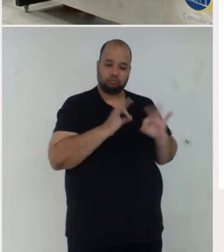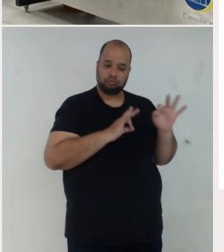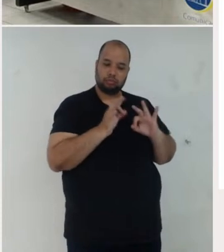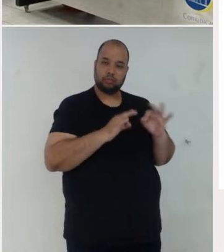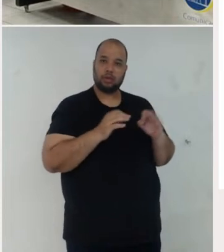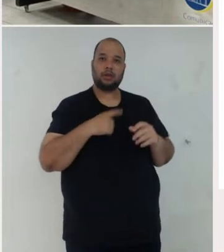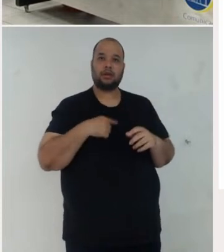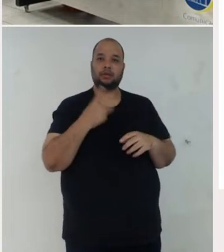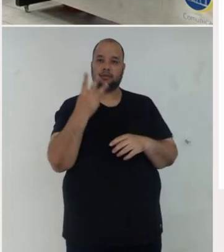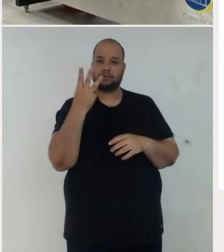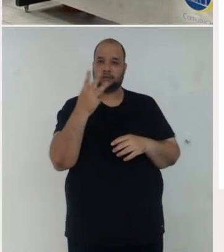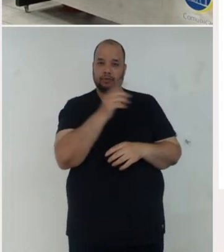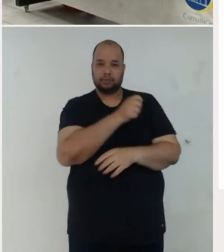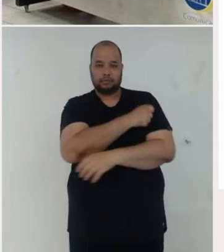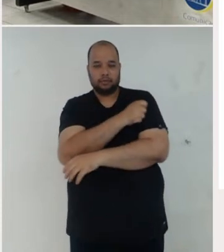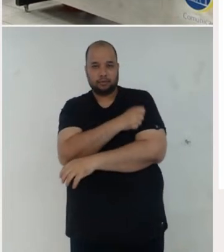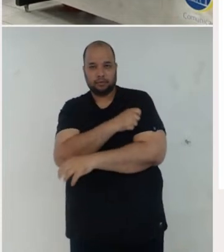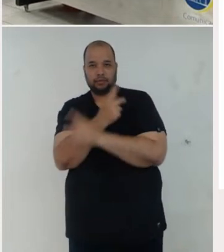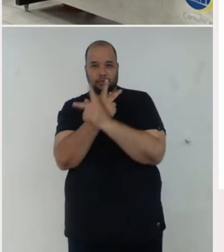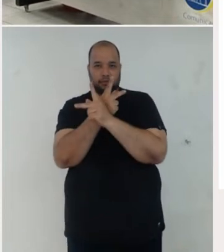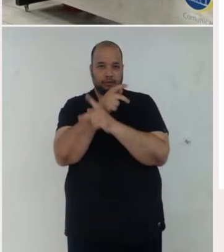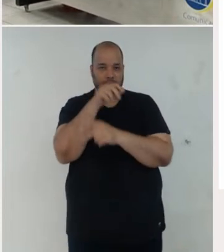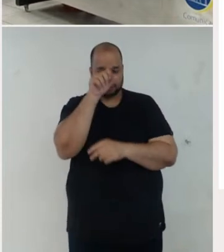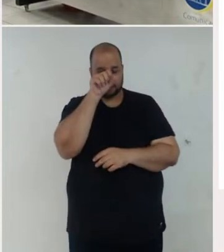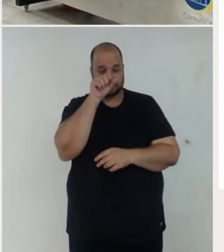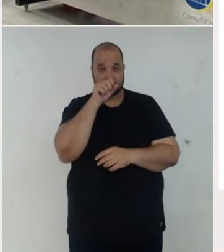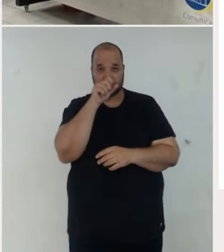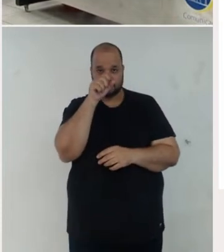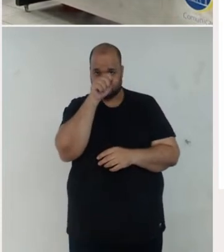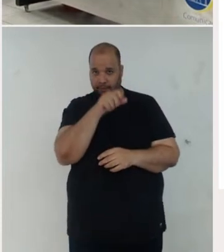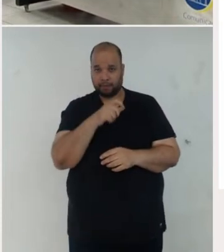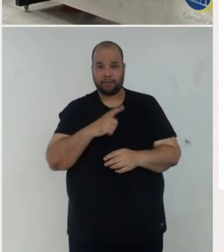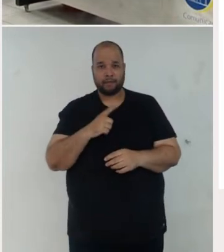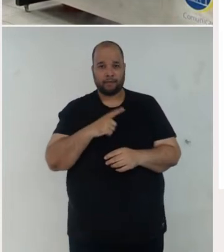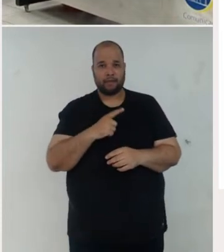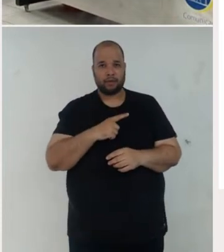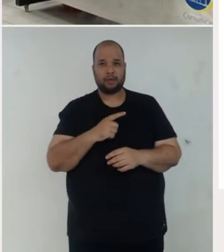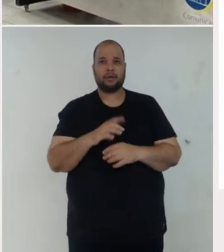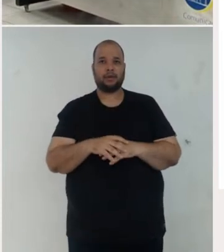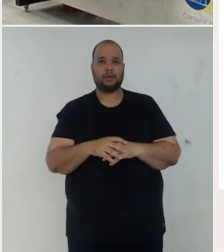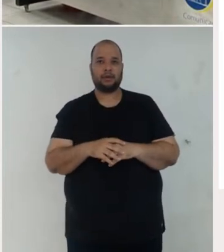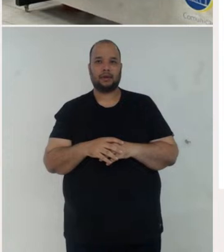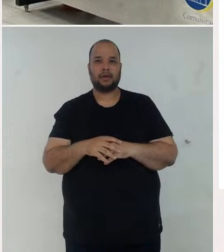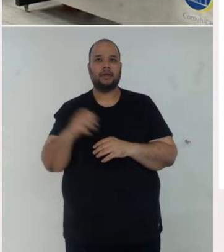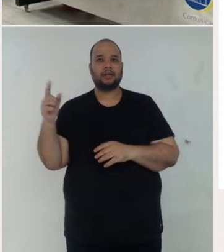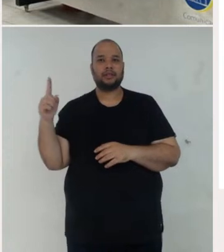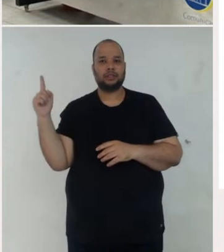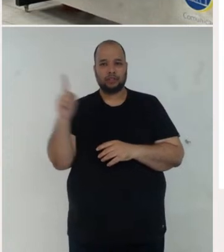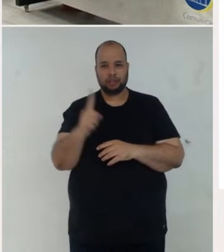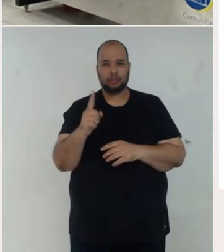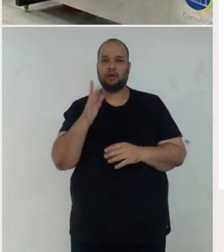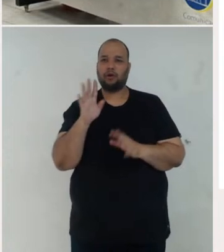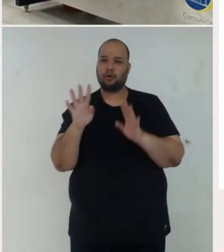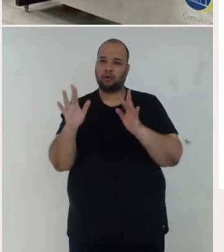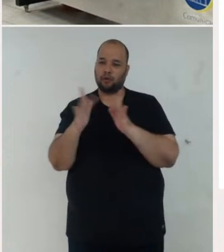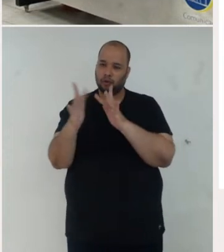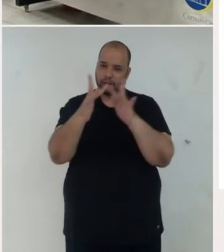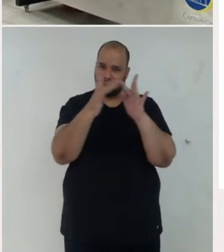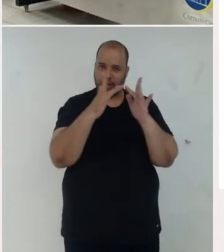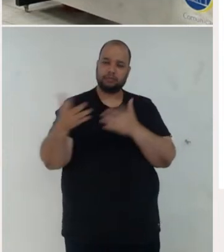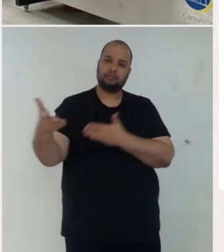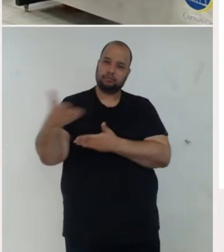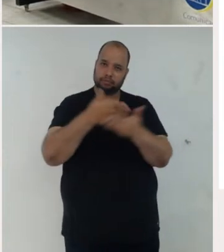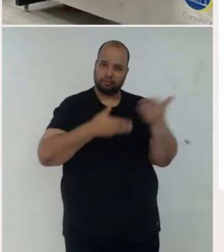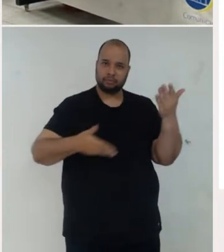Elas entraram em contato comigo por indicação do Marco Lucchesi, que eu conhecia, enfim, só para a gente ter